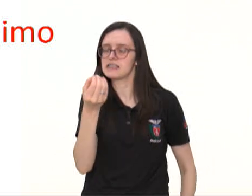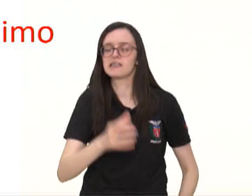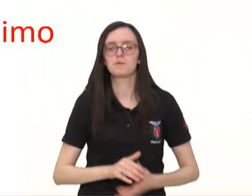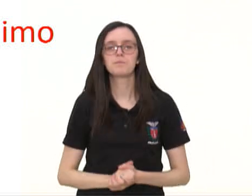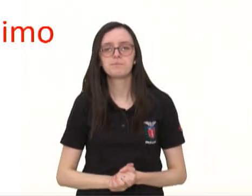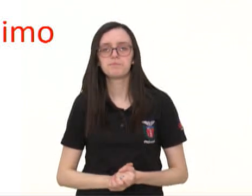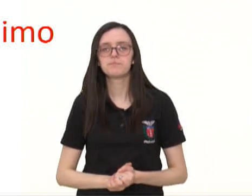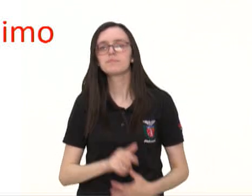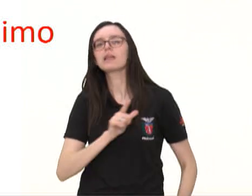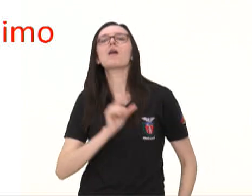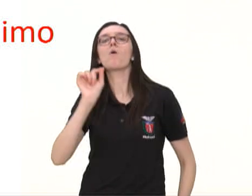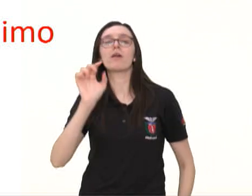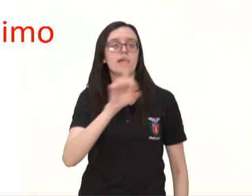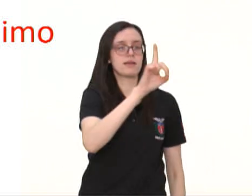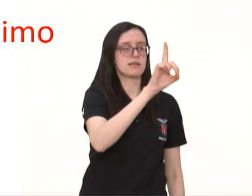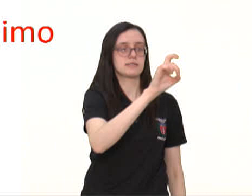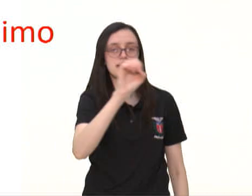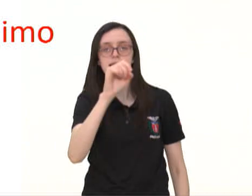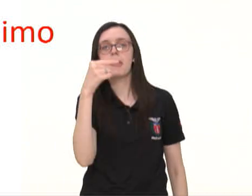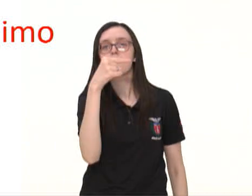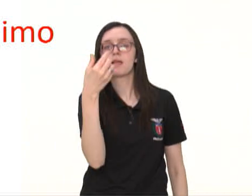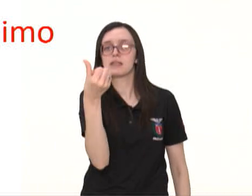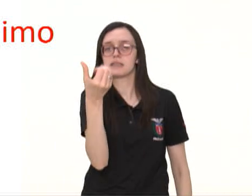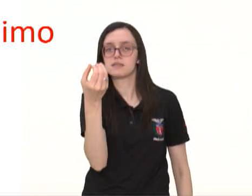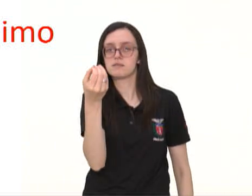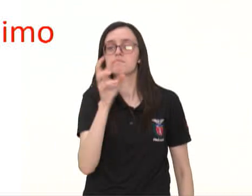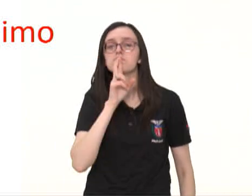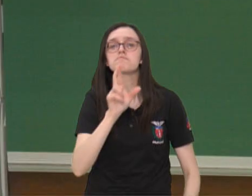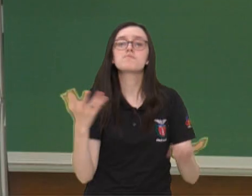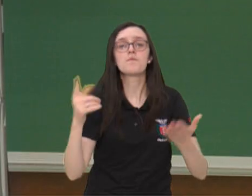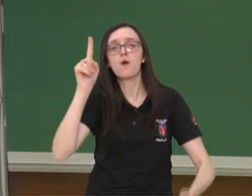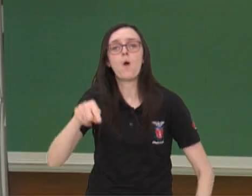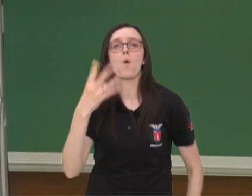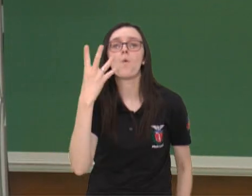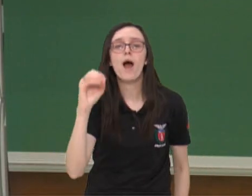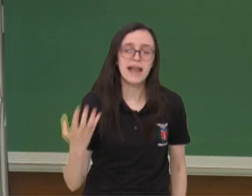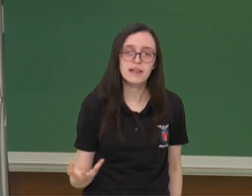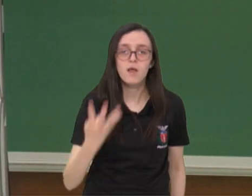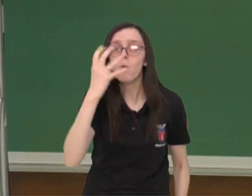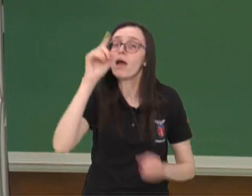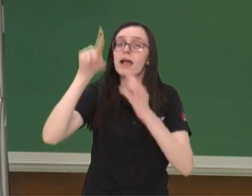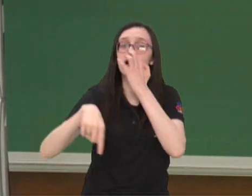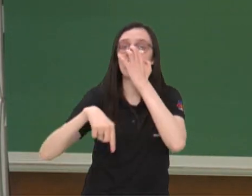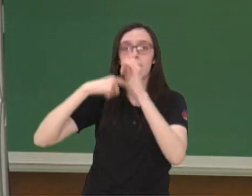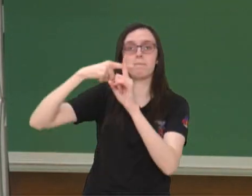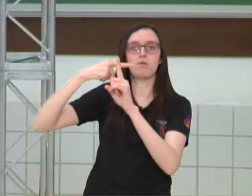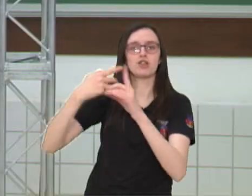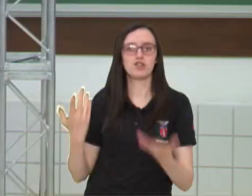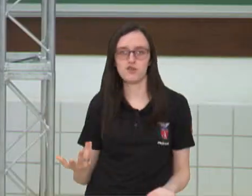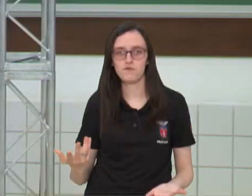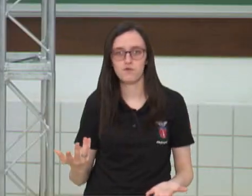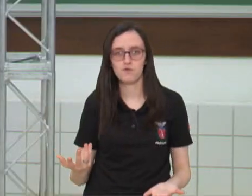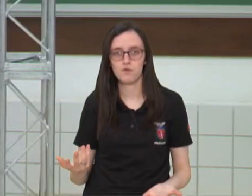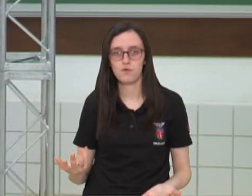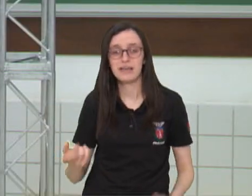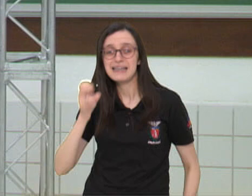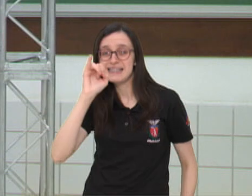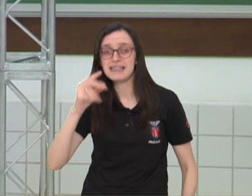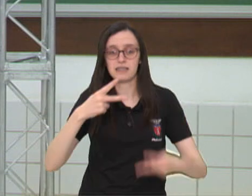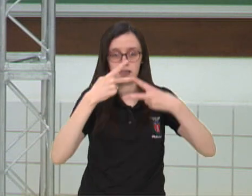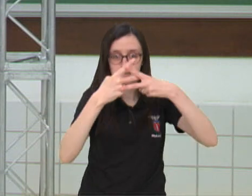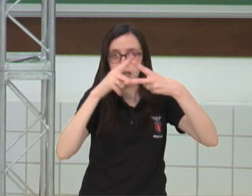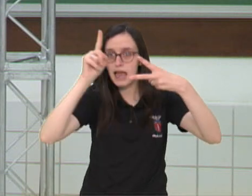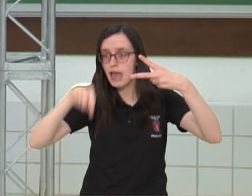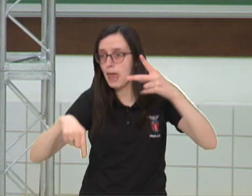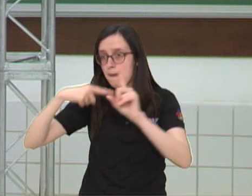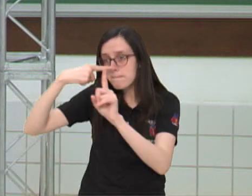eu teria 100 menos 60, dá 40. 40 é valor positivo, valor de delta positivo.